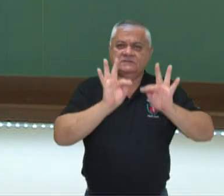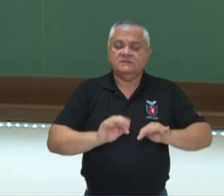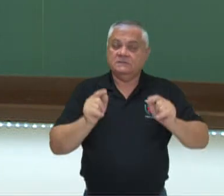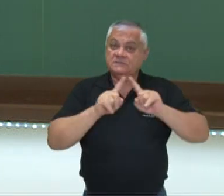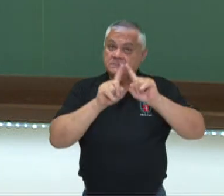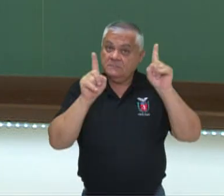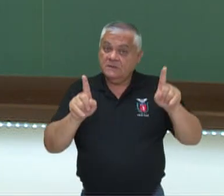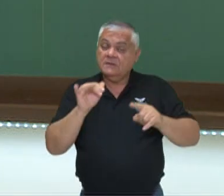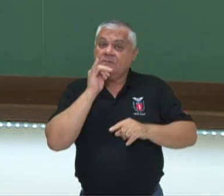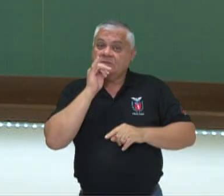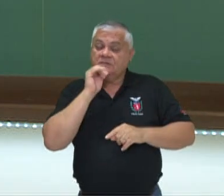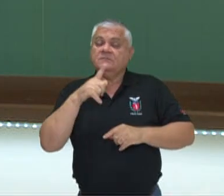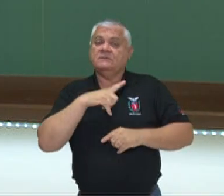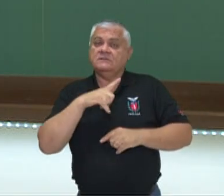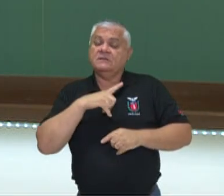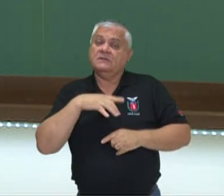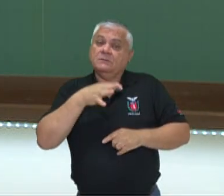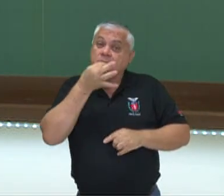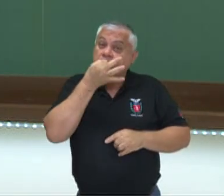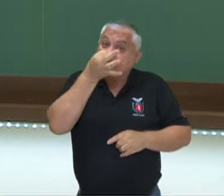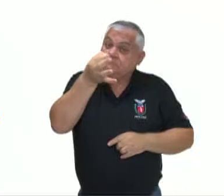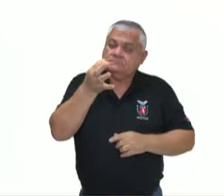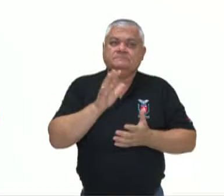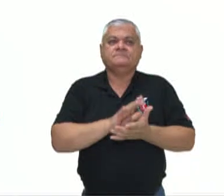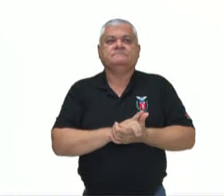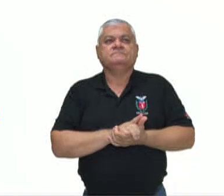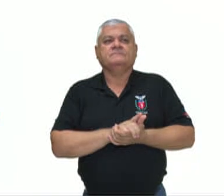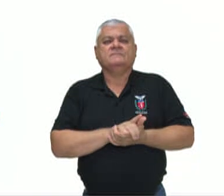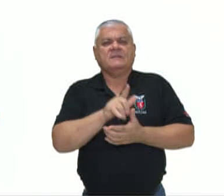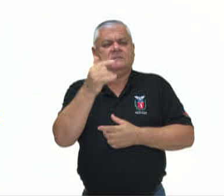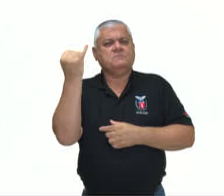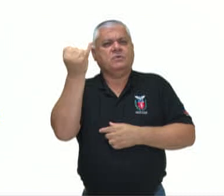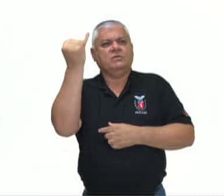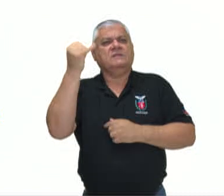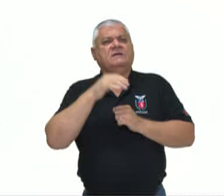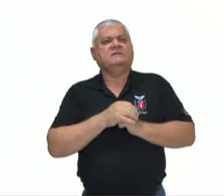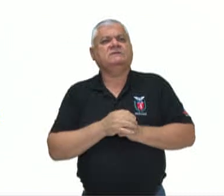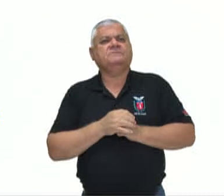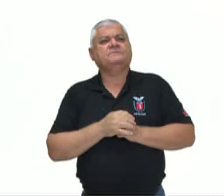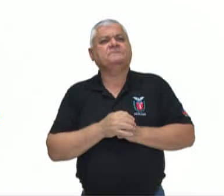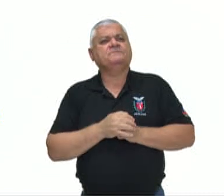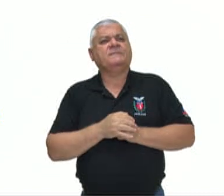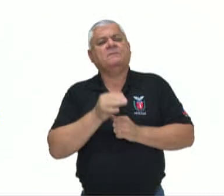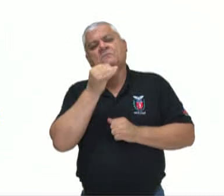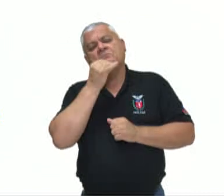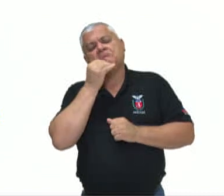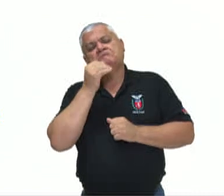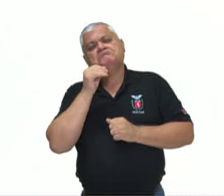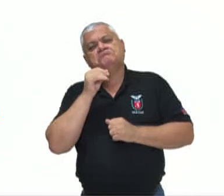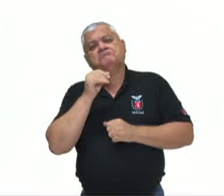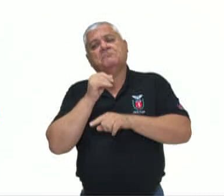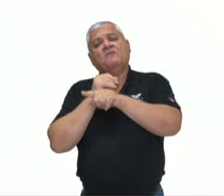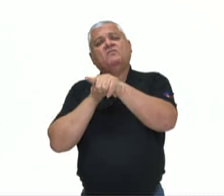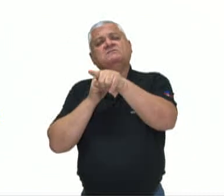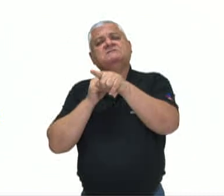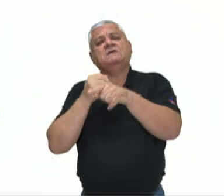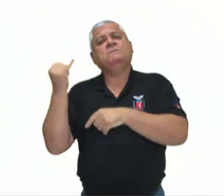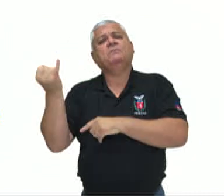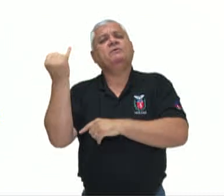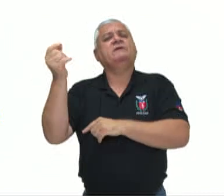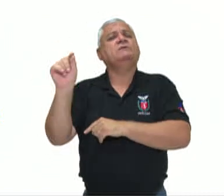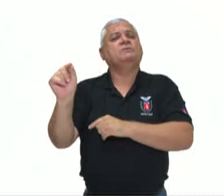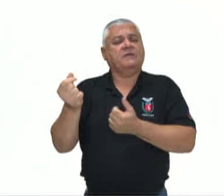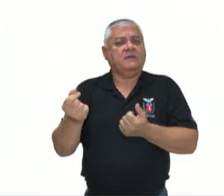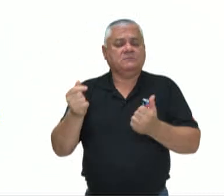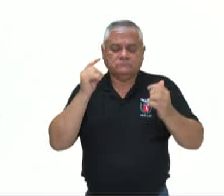eu dou aqui uma sugestão de resposta. Então é importante você refletir sobre aquilo que para você é importante